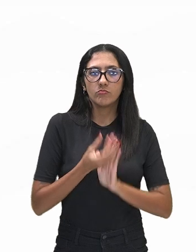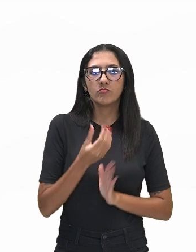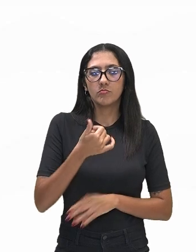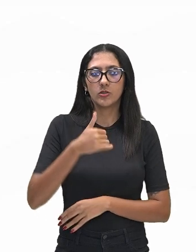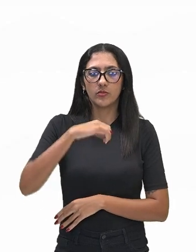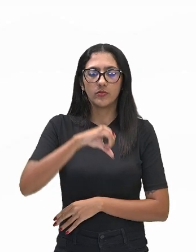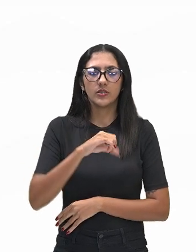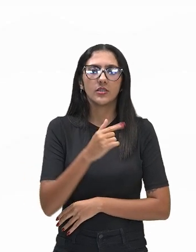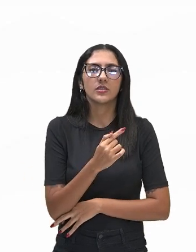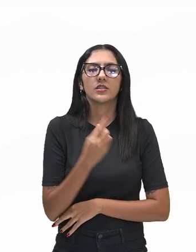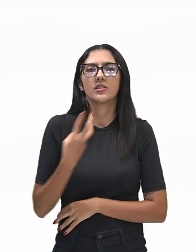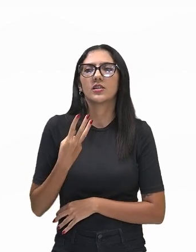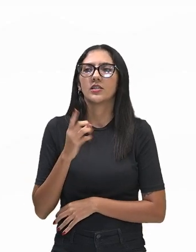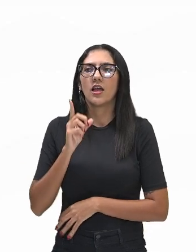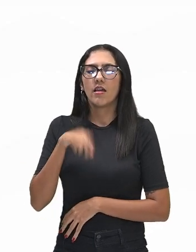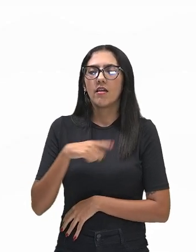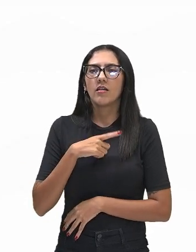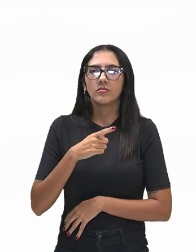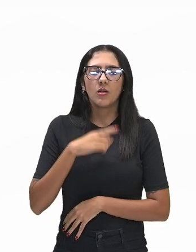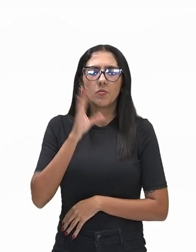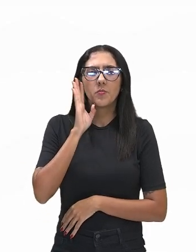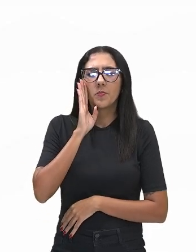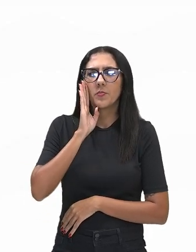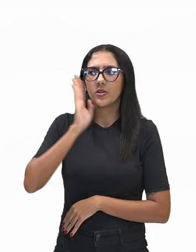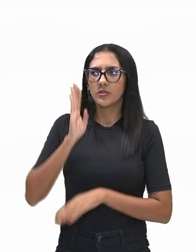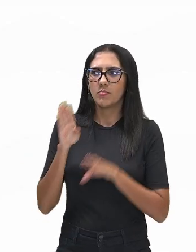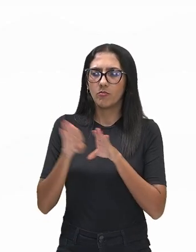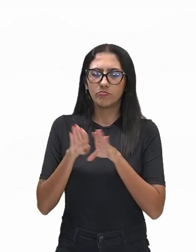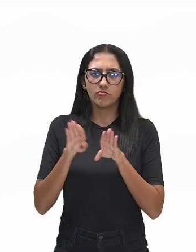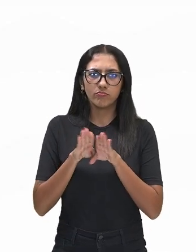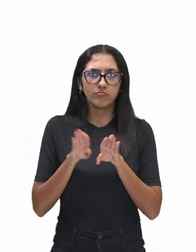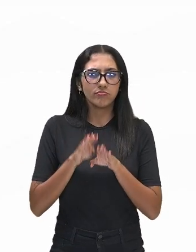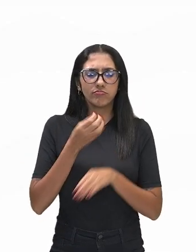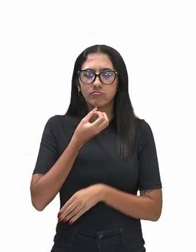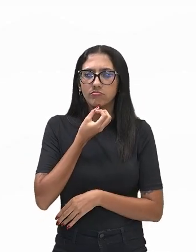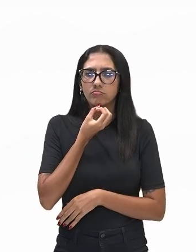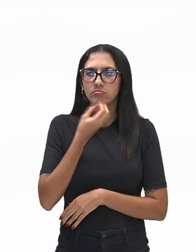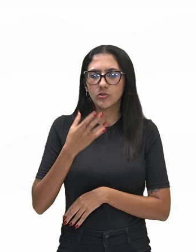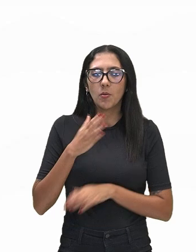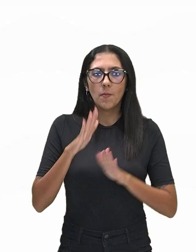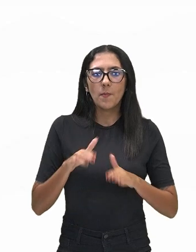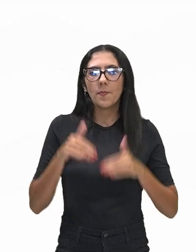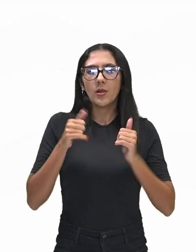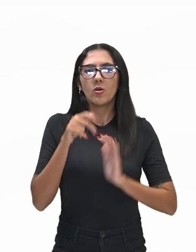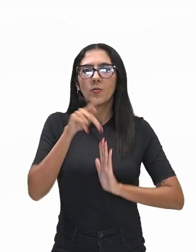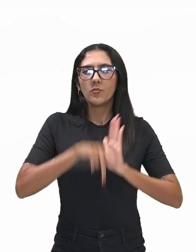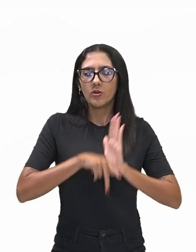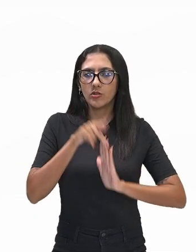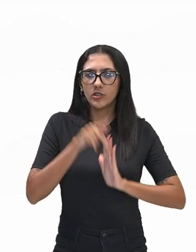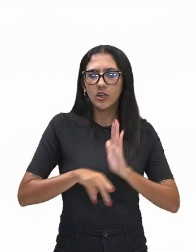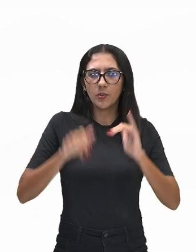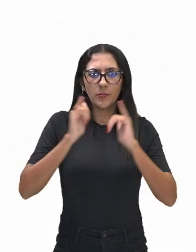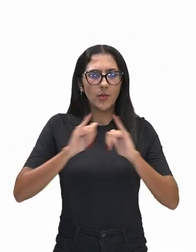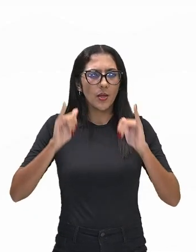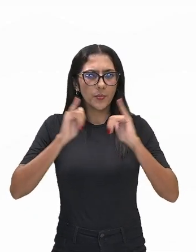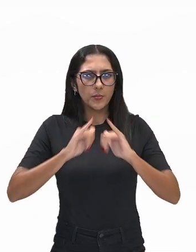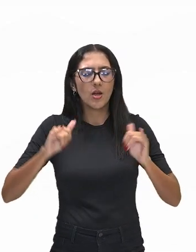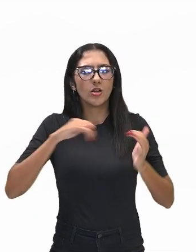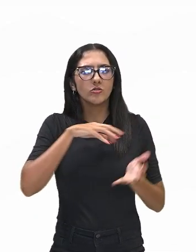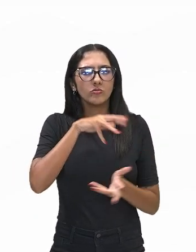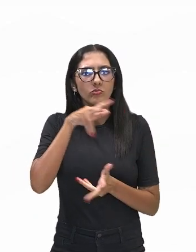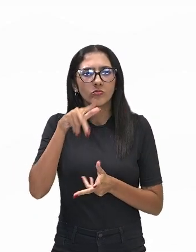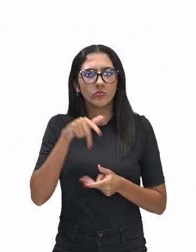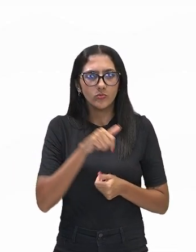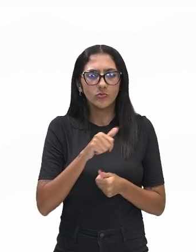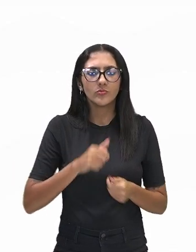1973, né? E ele é um dos maiores e mais bem-sucedidos programas de vacinação do mundo. Ele